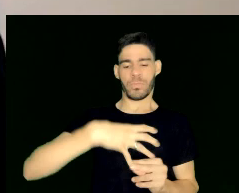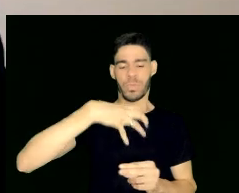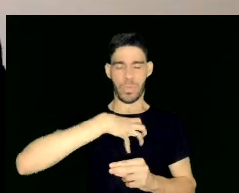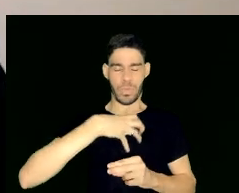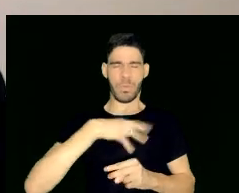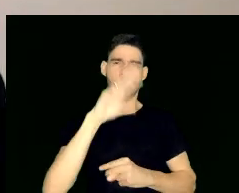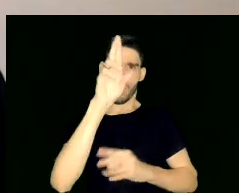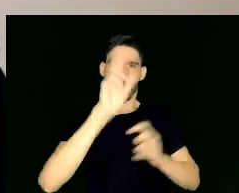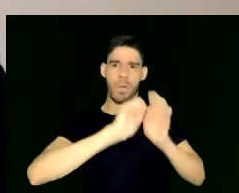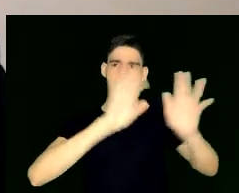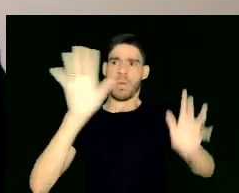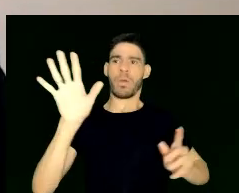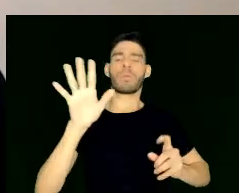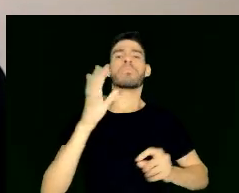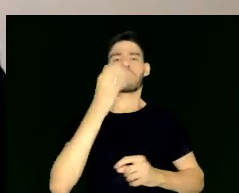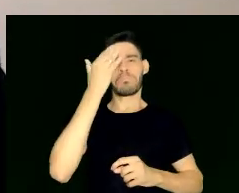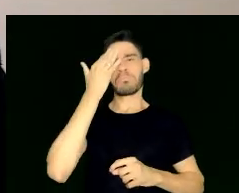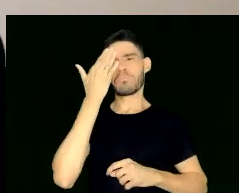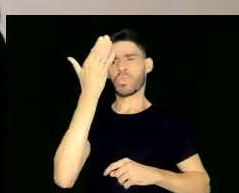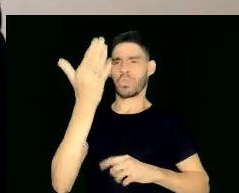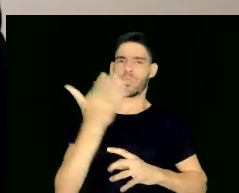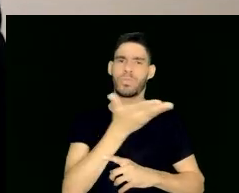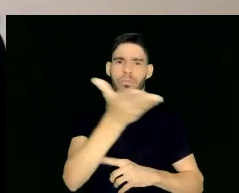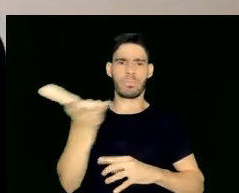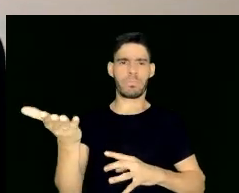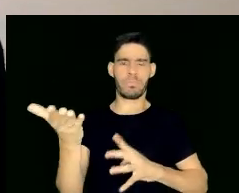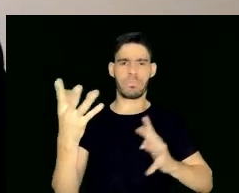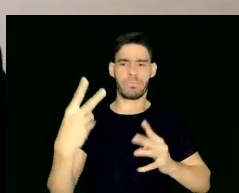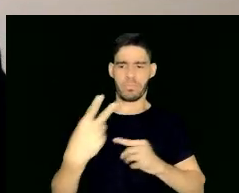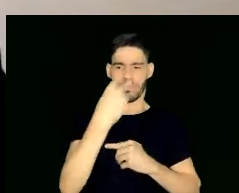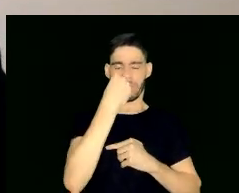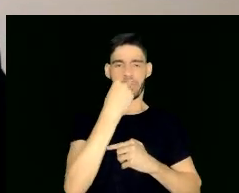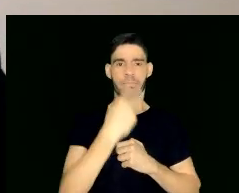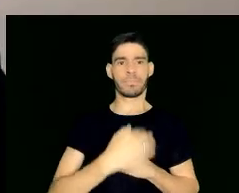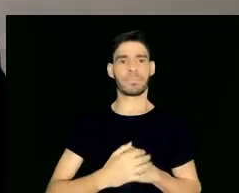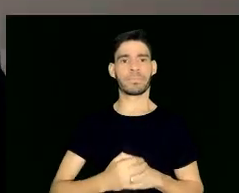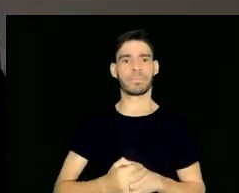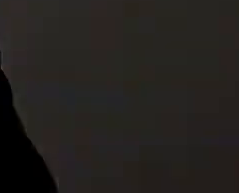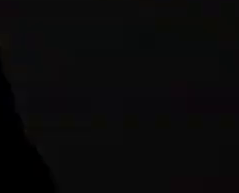o resumo deste caso, eu espero ter esclarecido. Muito obrigado a todos pela atenção.